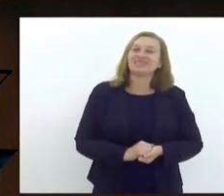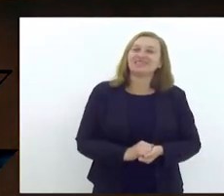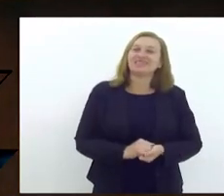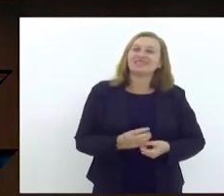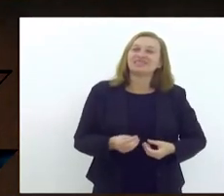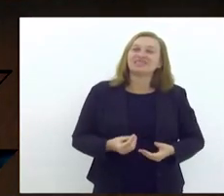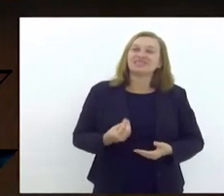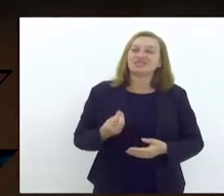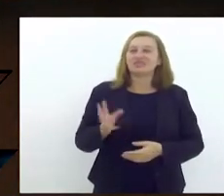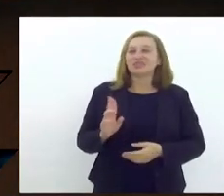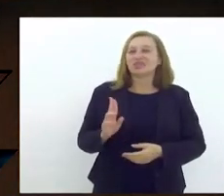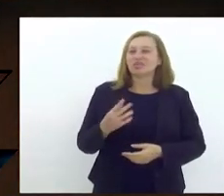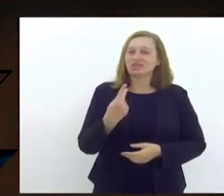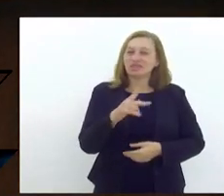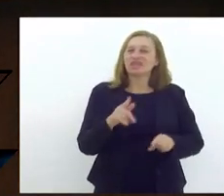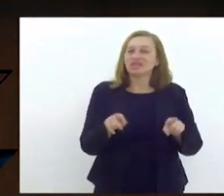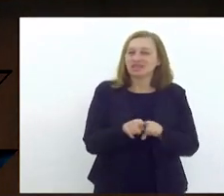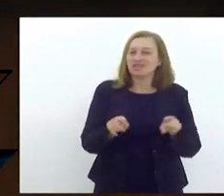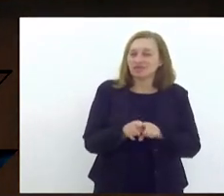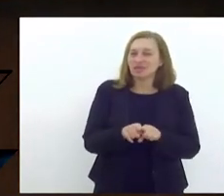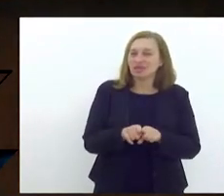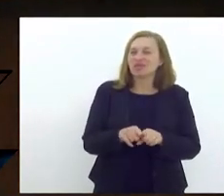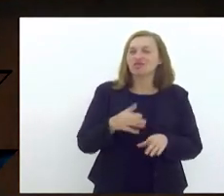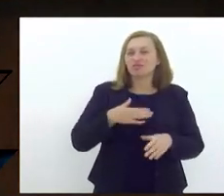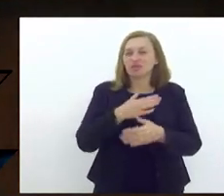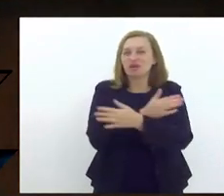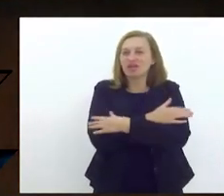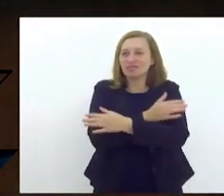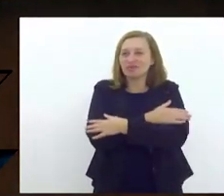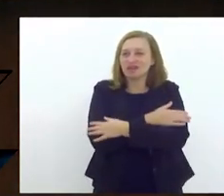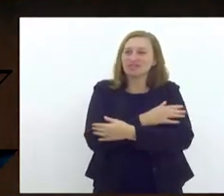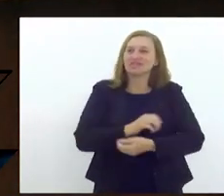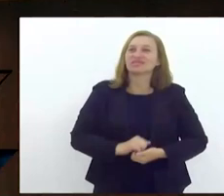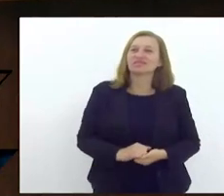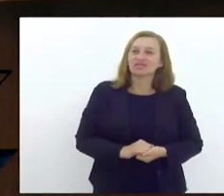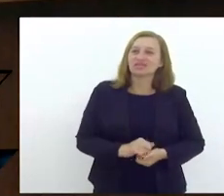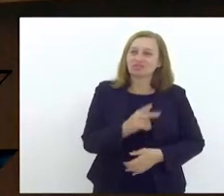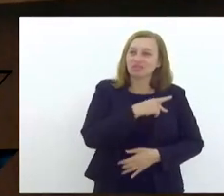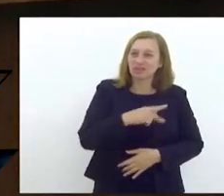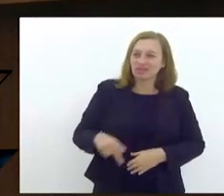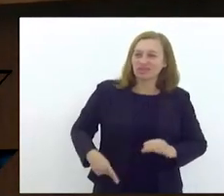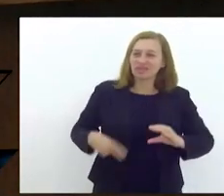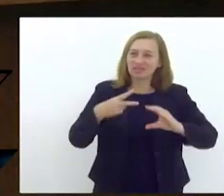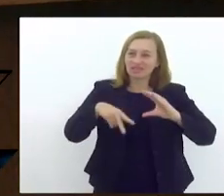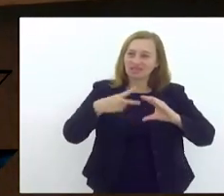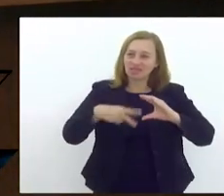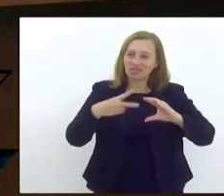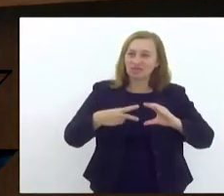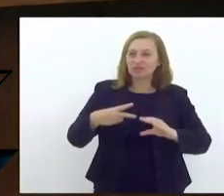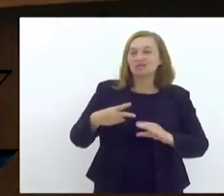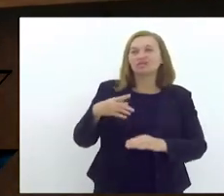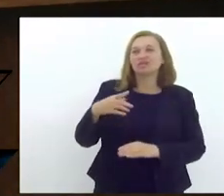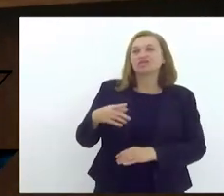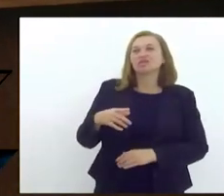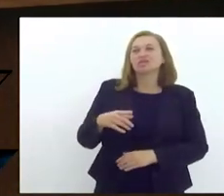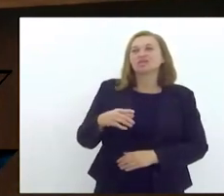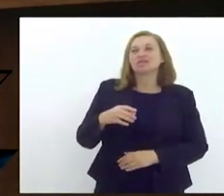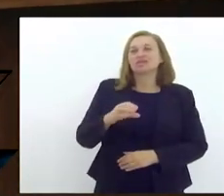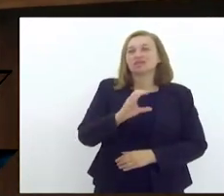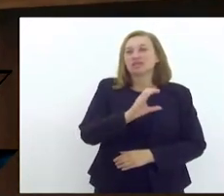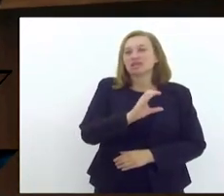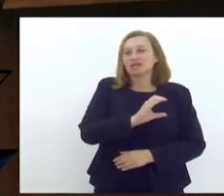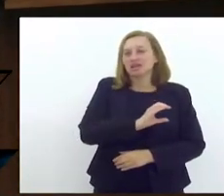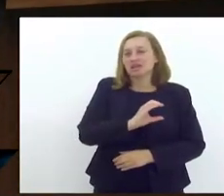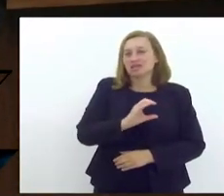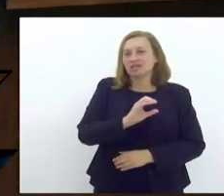o deputado Caiado também porque é uma bandeira dele e o meu abraço aqui afetuoso para o presidente da Câmara de Vereadores do Rio de Janeiro Vereador Carlo Caiado